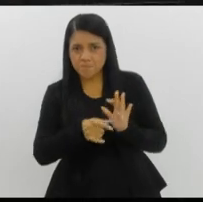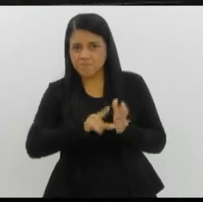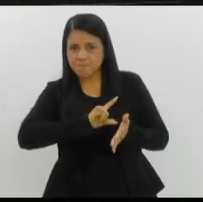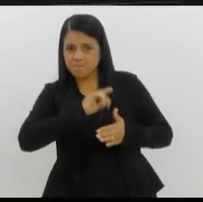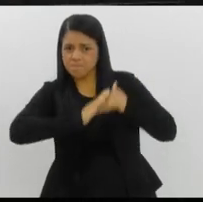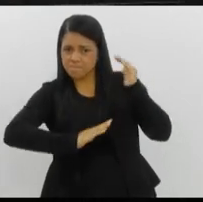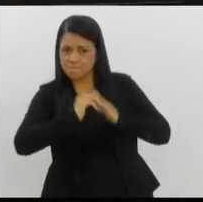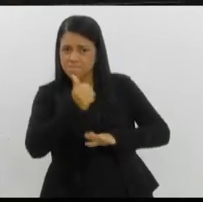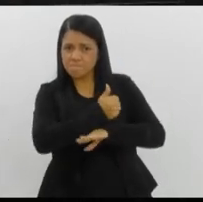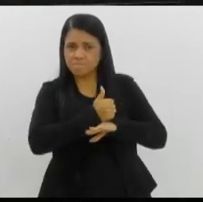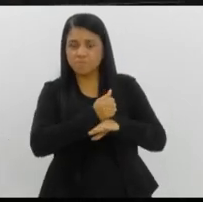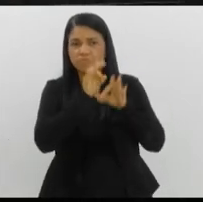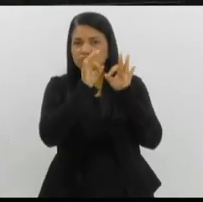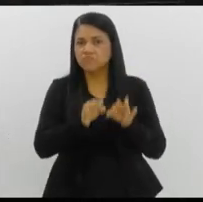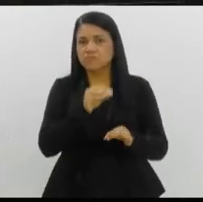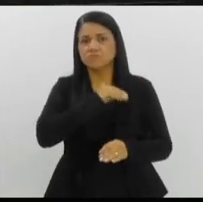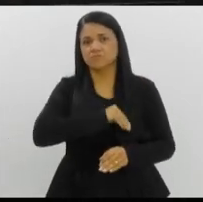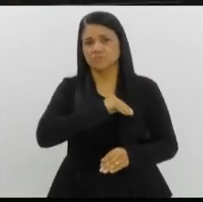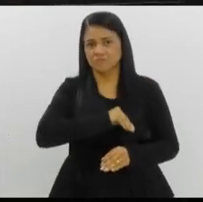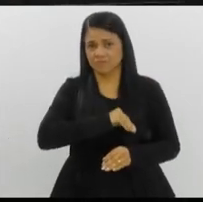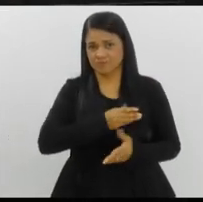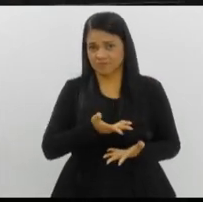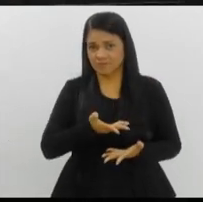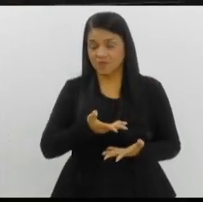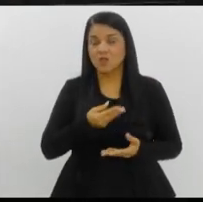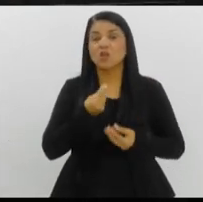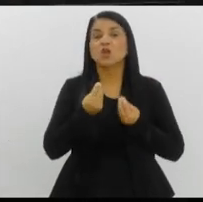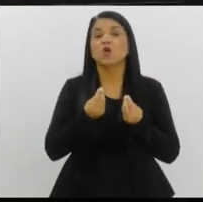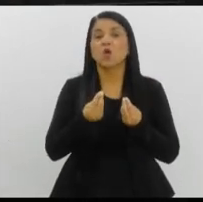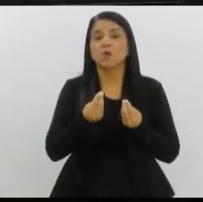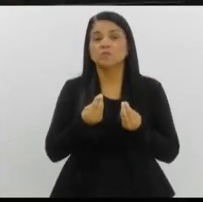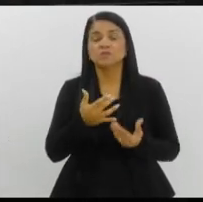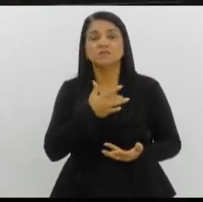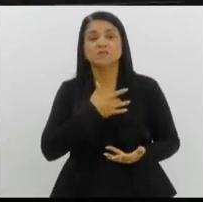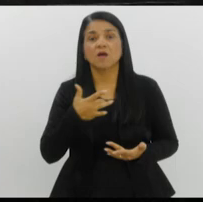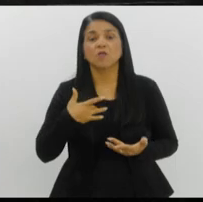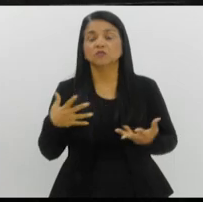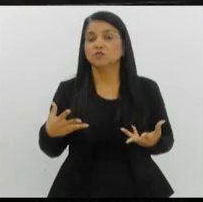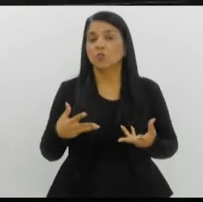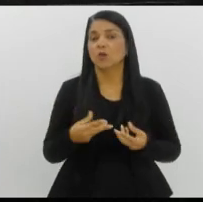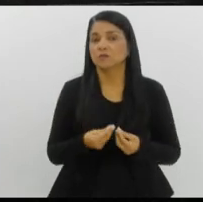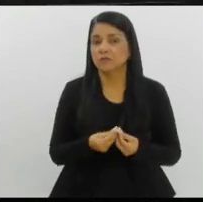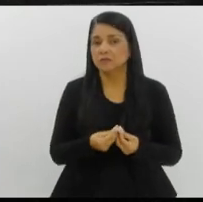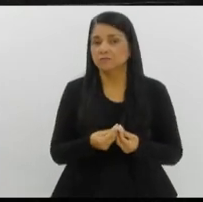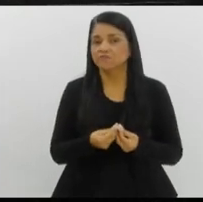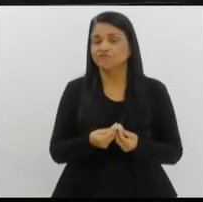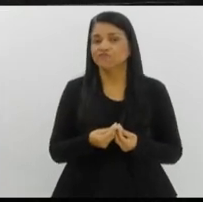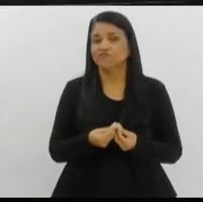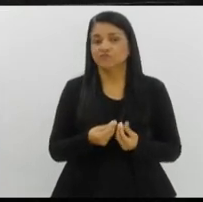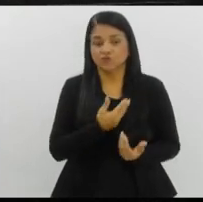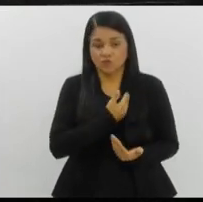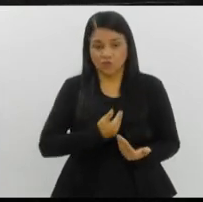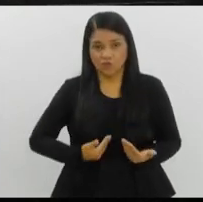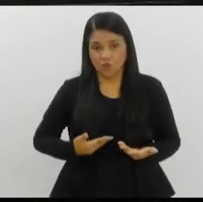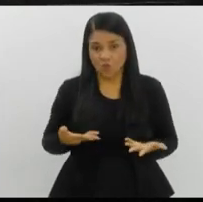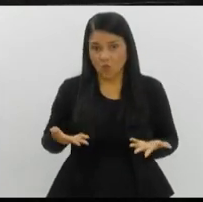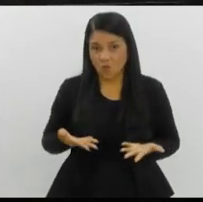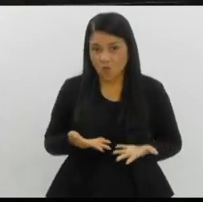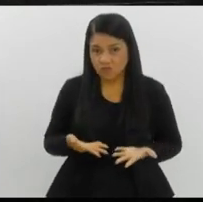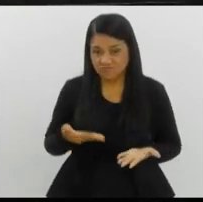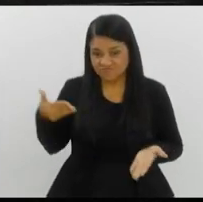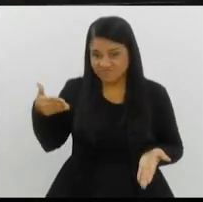justamente remunerados? Como é que podemos ter saúde de qualidade se o governo até hoje só